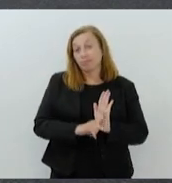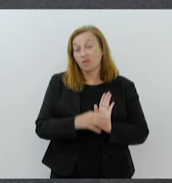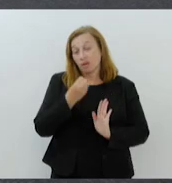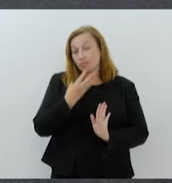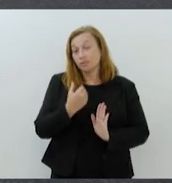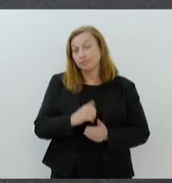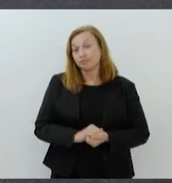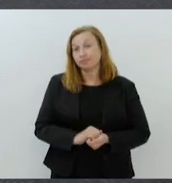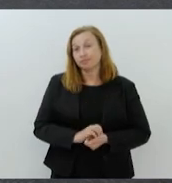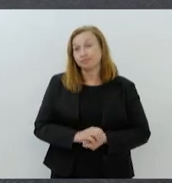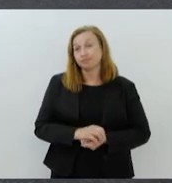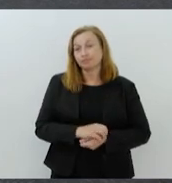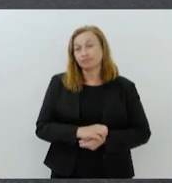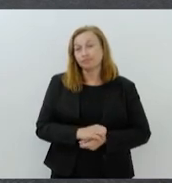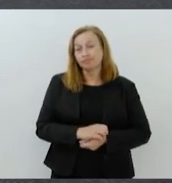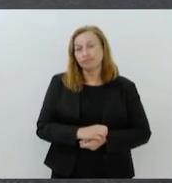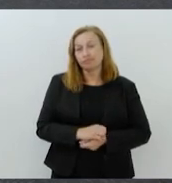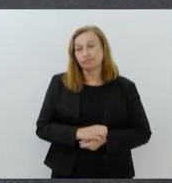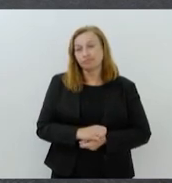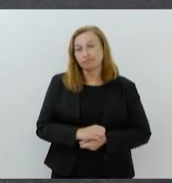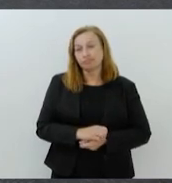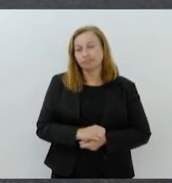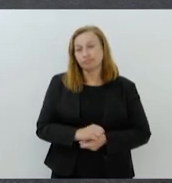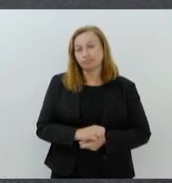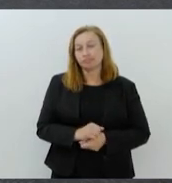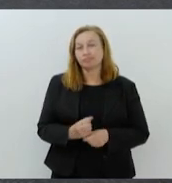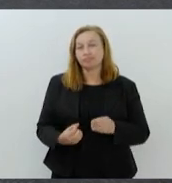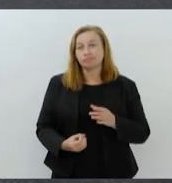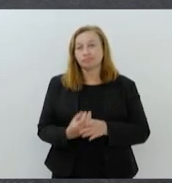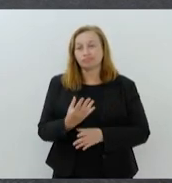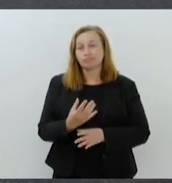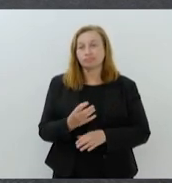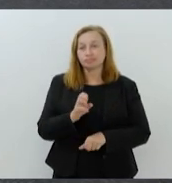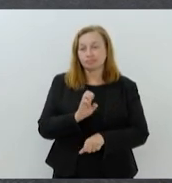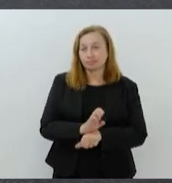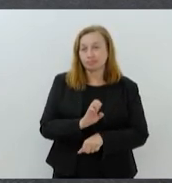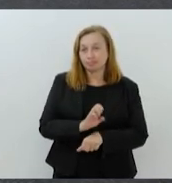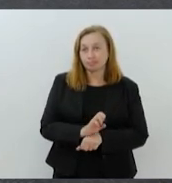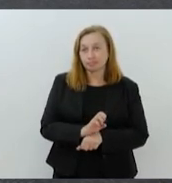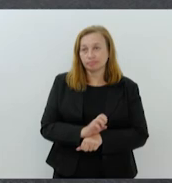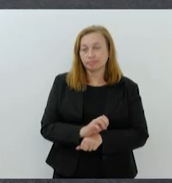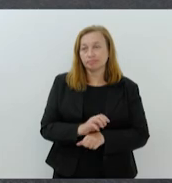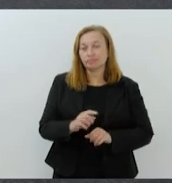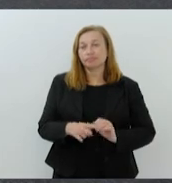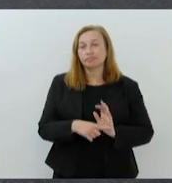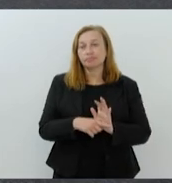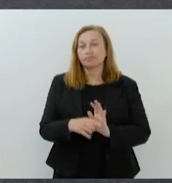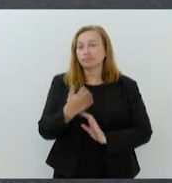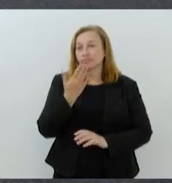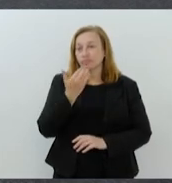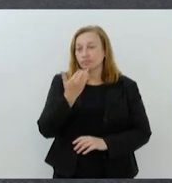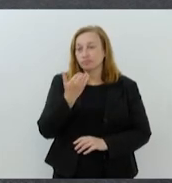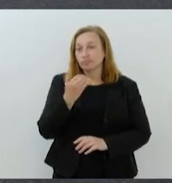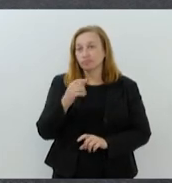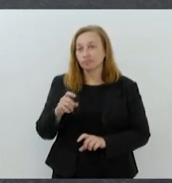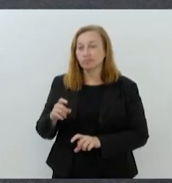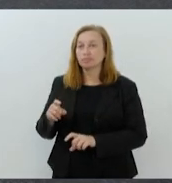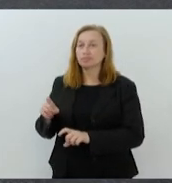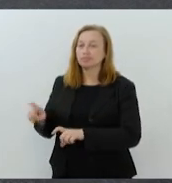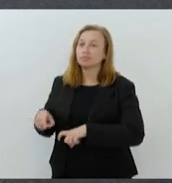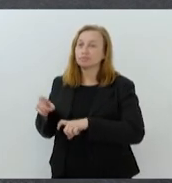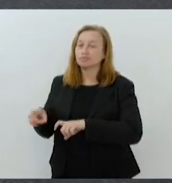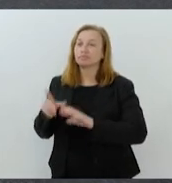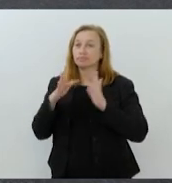né? É, cria um programa estadual para estimular a aquisição de alimentos da agricultura familiar,